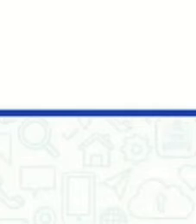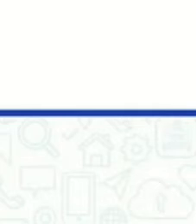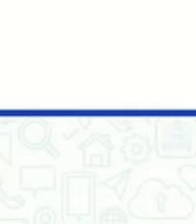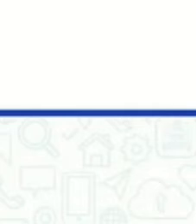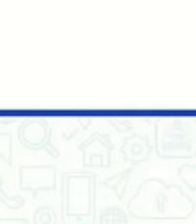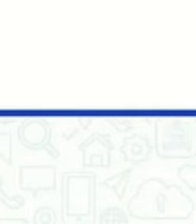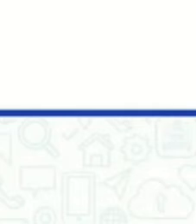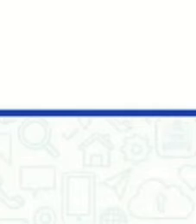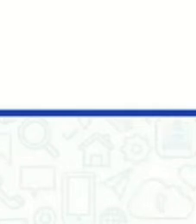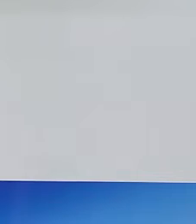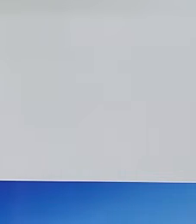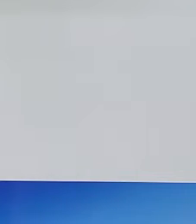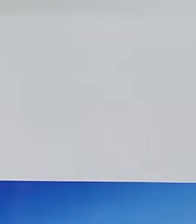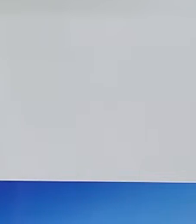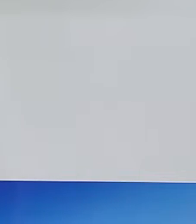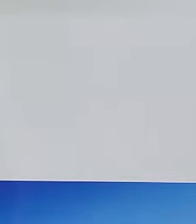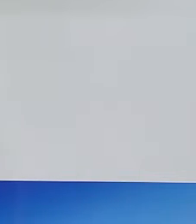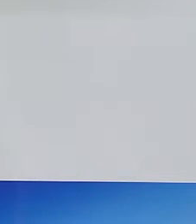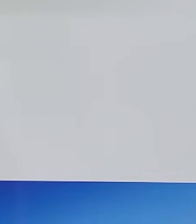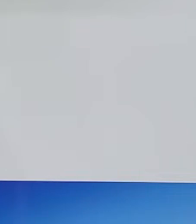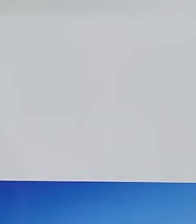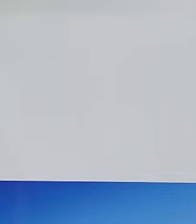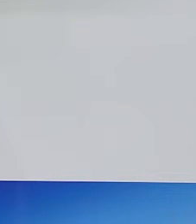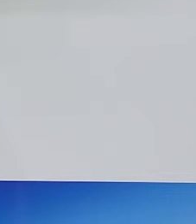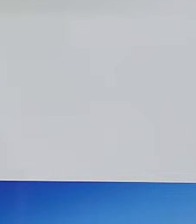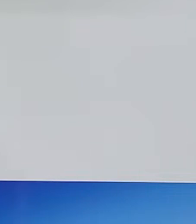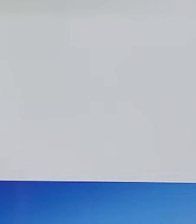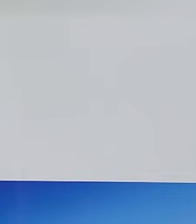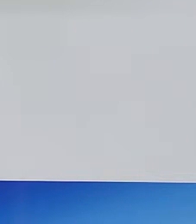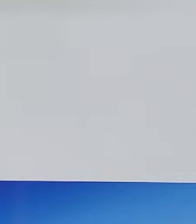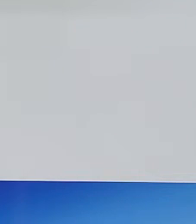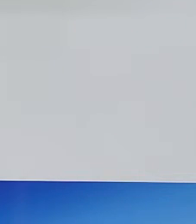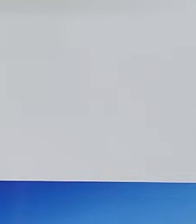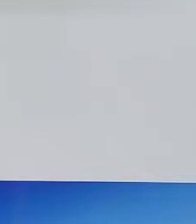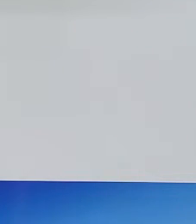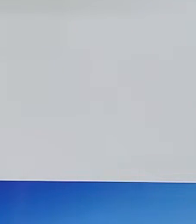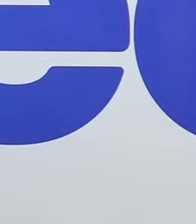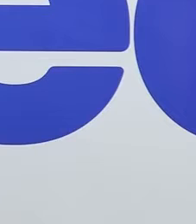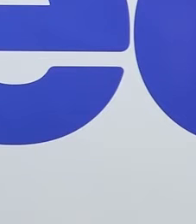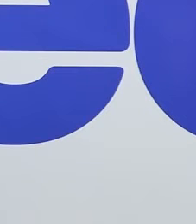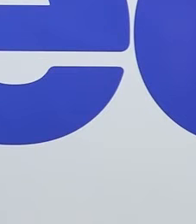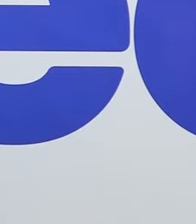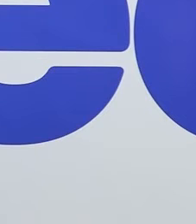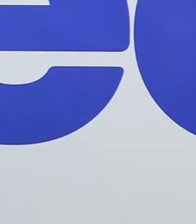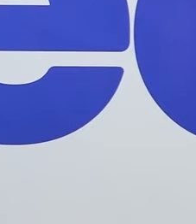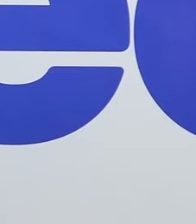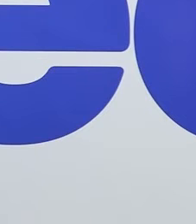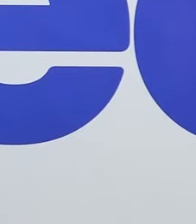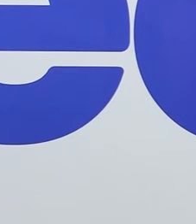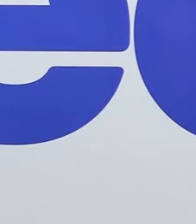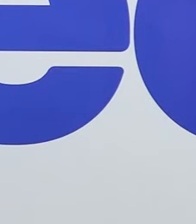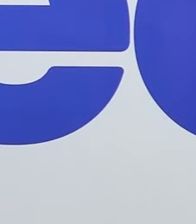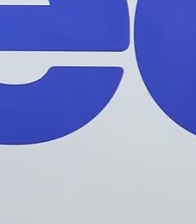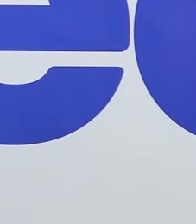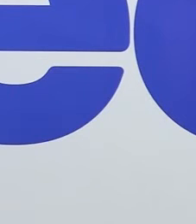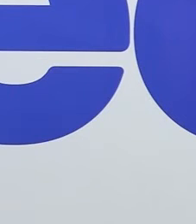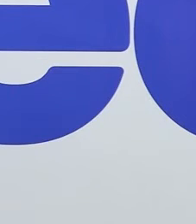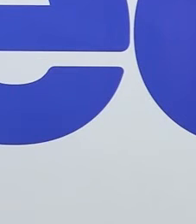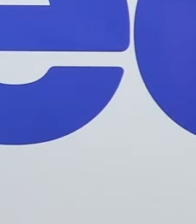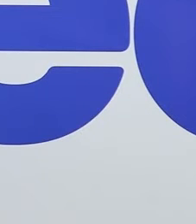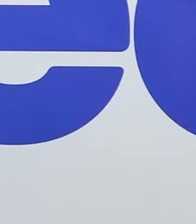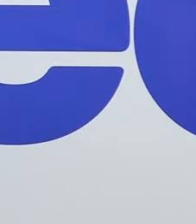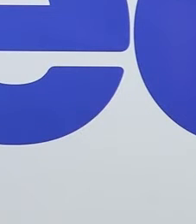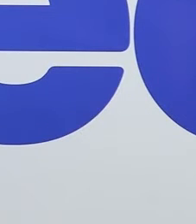Montenegro. Né? Numa leitura dramática interessante, né, Gini? É uma prática dela, muito recorrente, ela sempre fez,